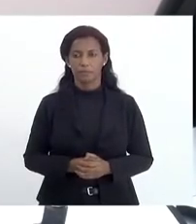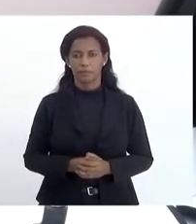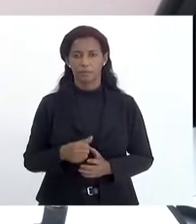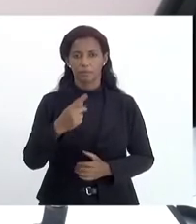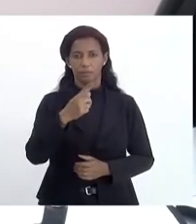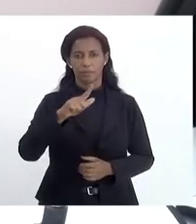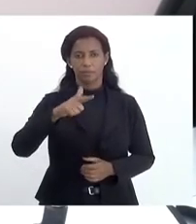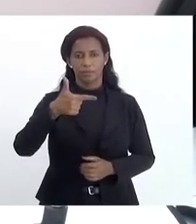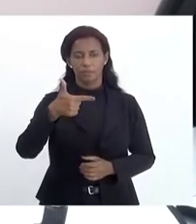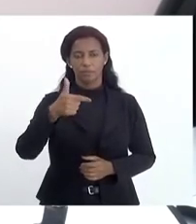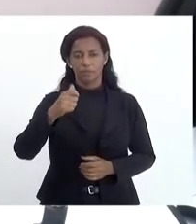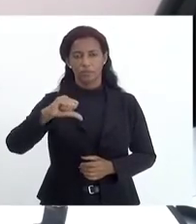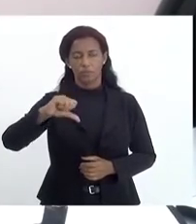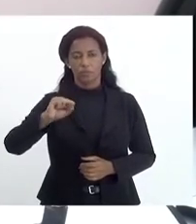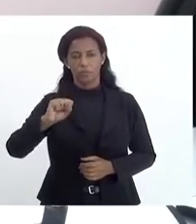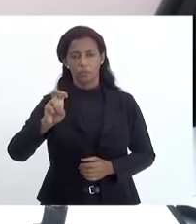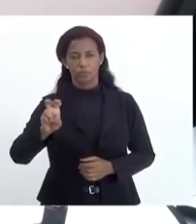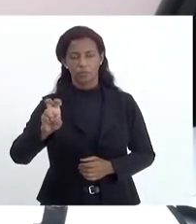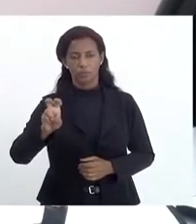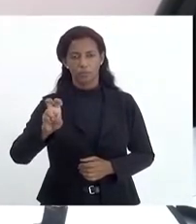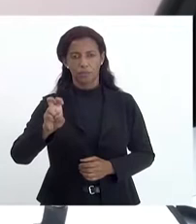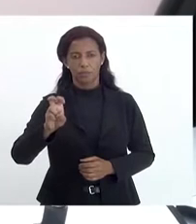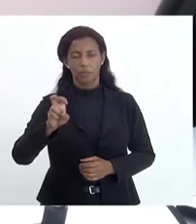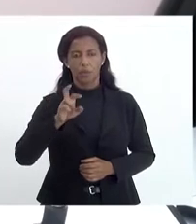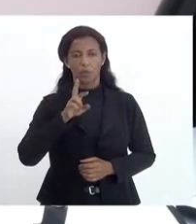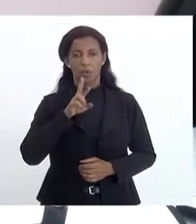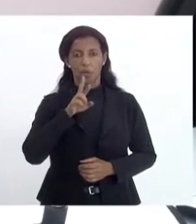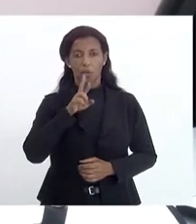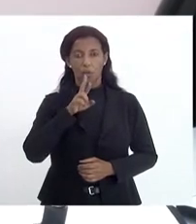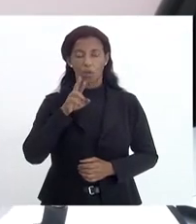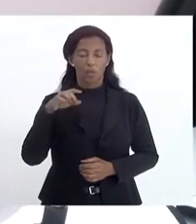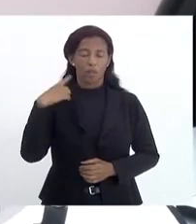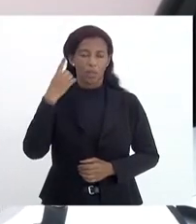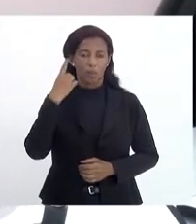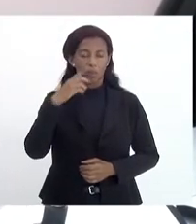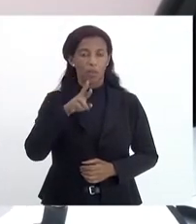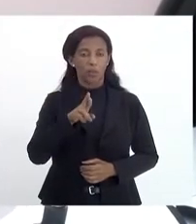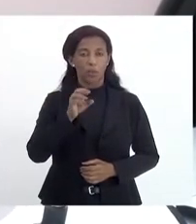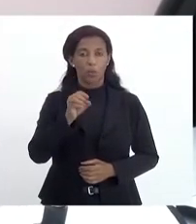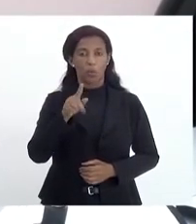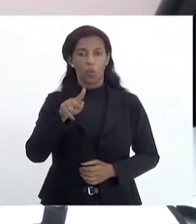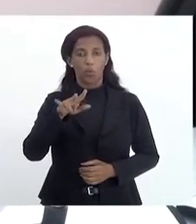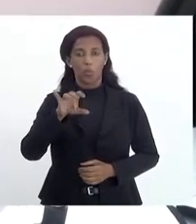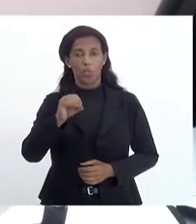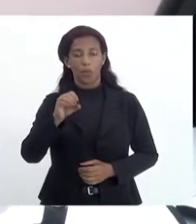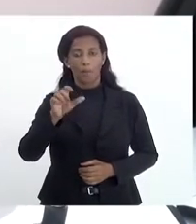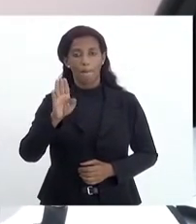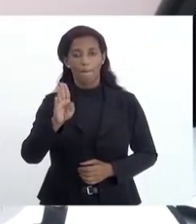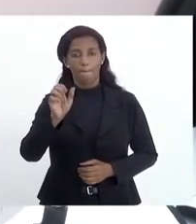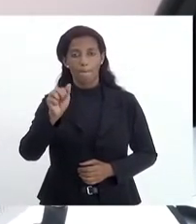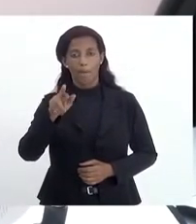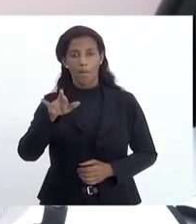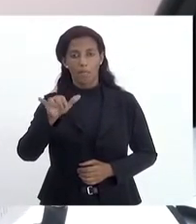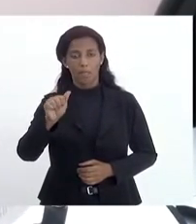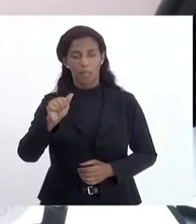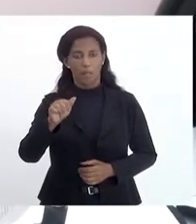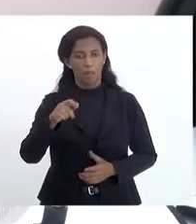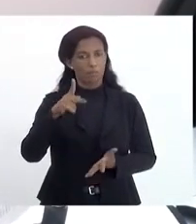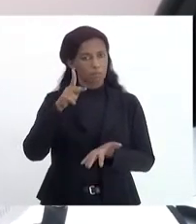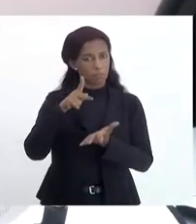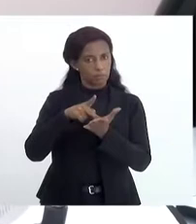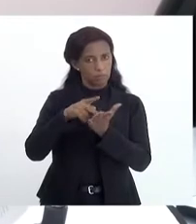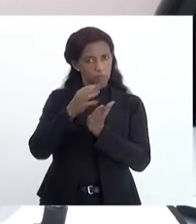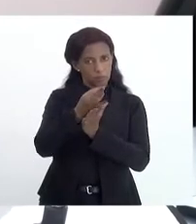de lei 2985 de 2020, autoria do deputado Rodrigo Bacelar, parecer pela juridicidade com emendas.